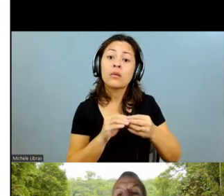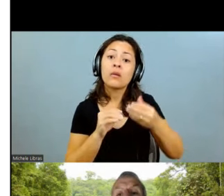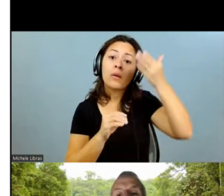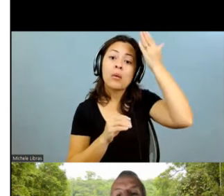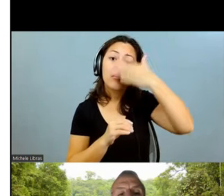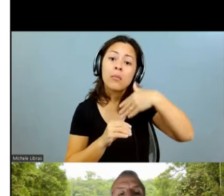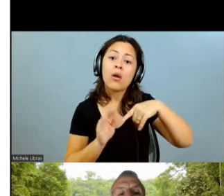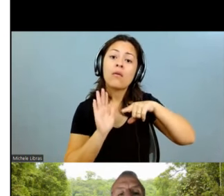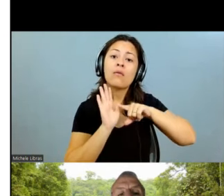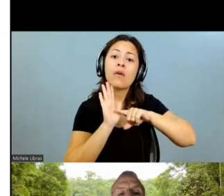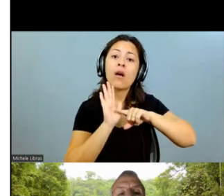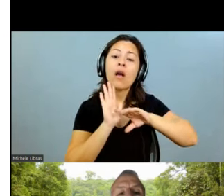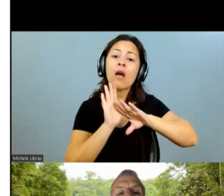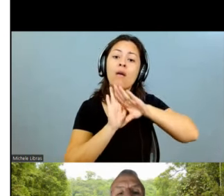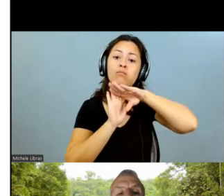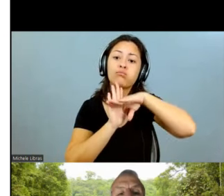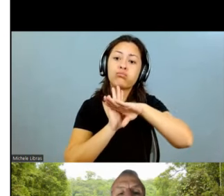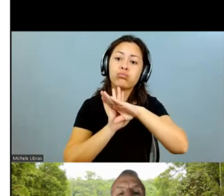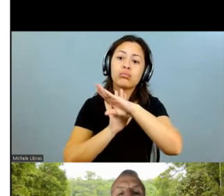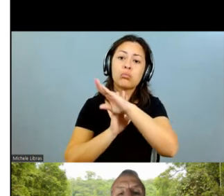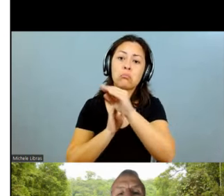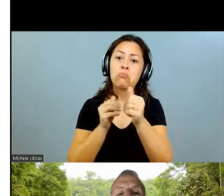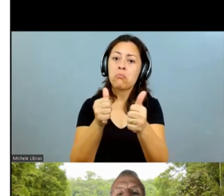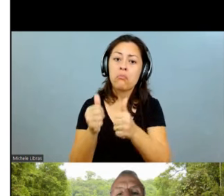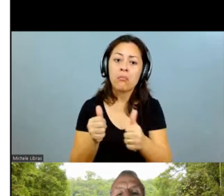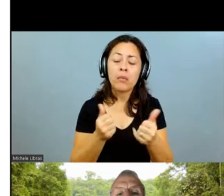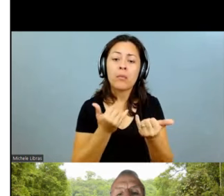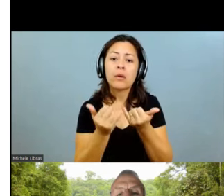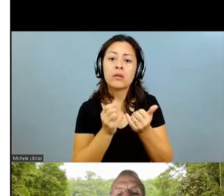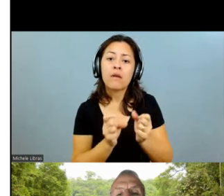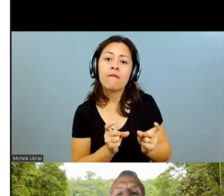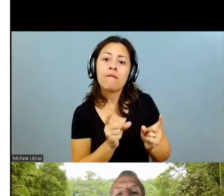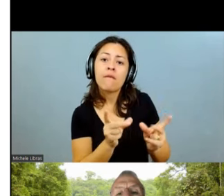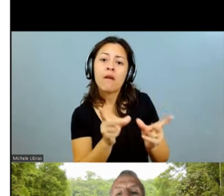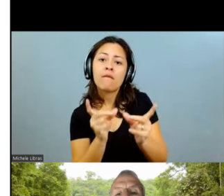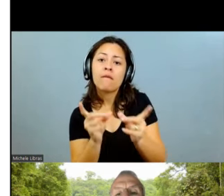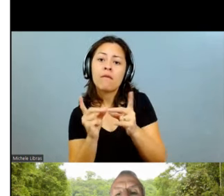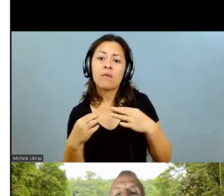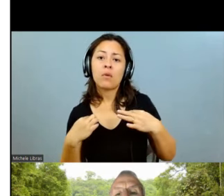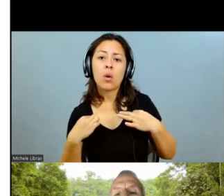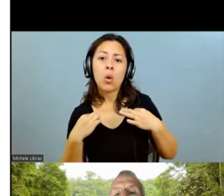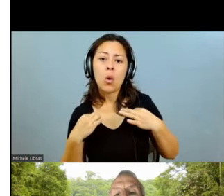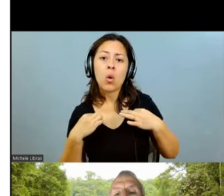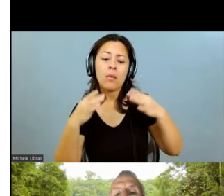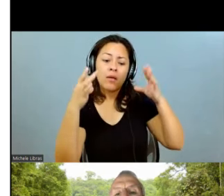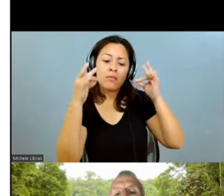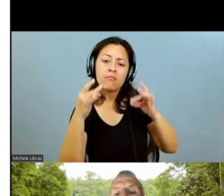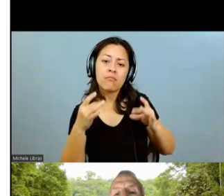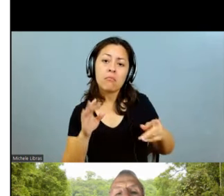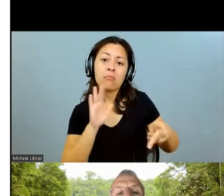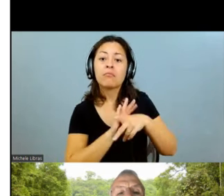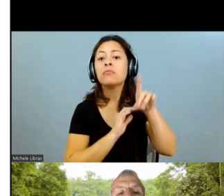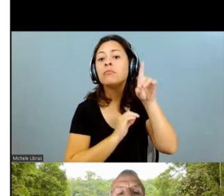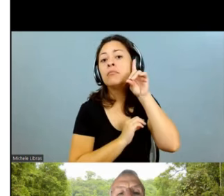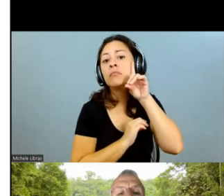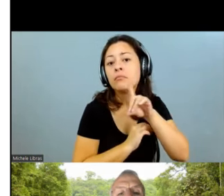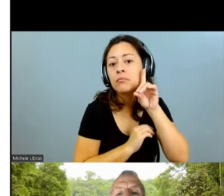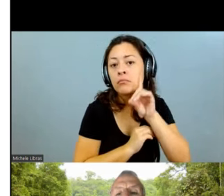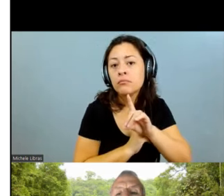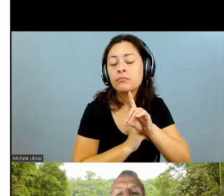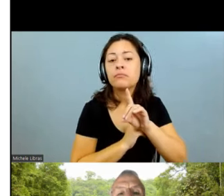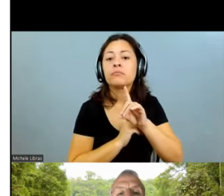pelo lado da demanda tais como vendas de roupas e acessórios testes dos Estados Unidos que em